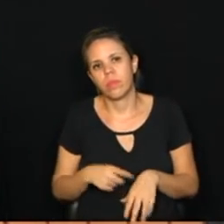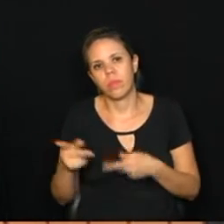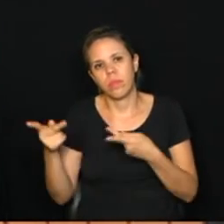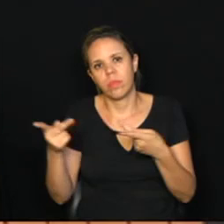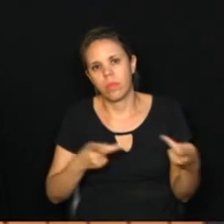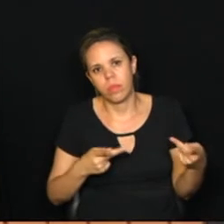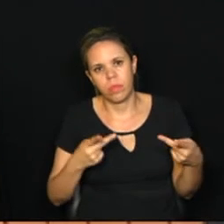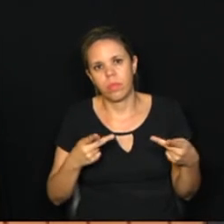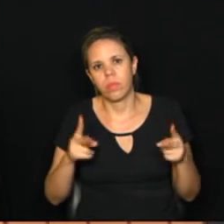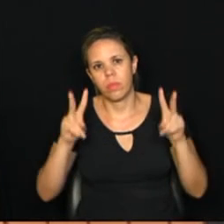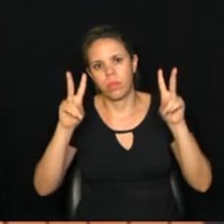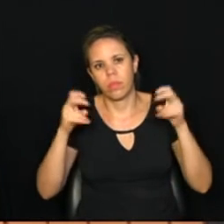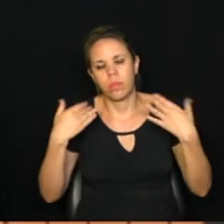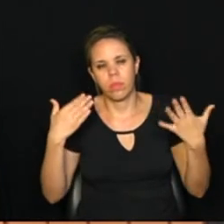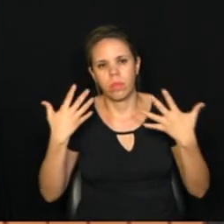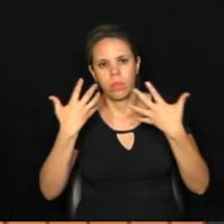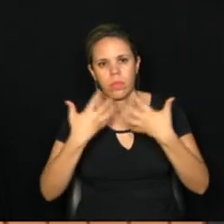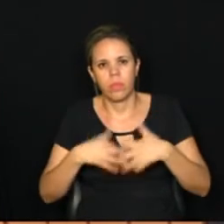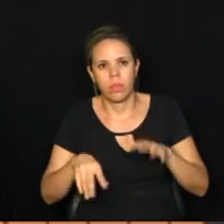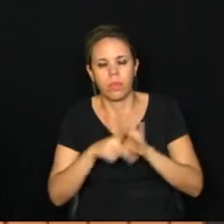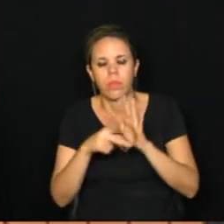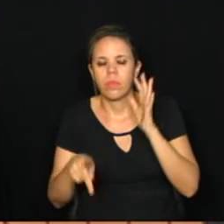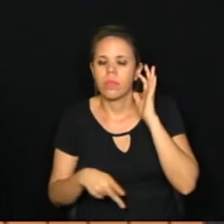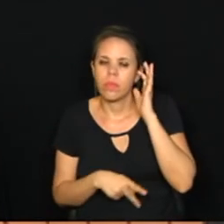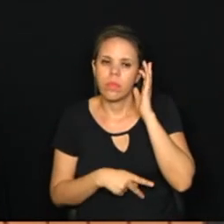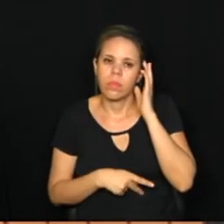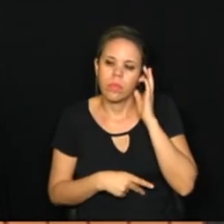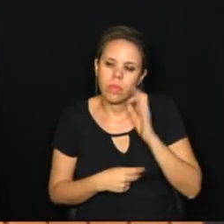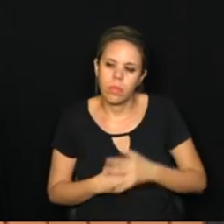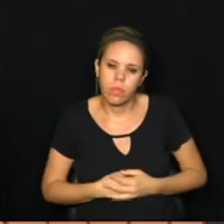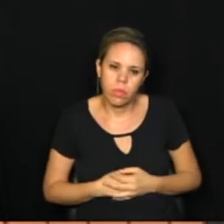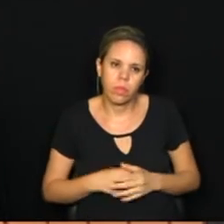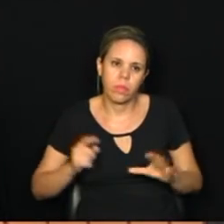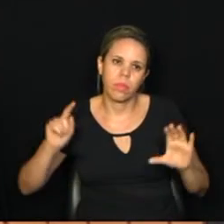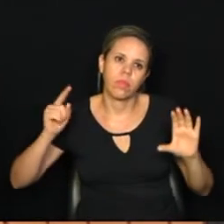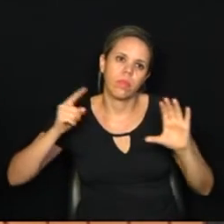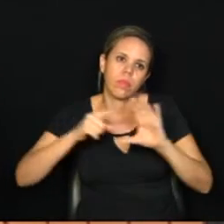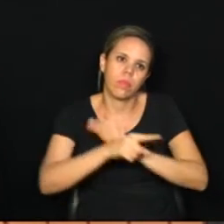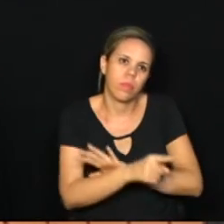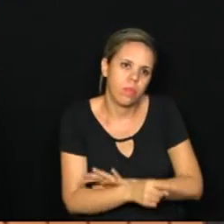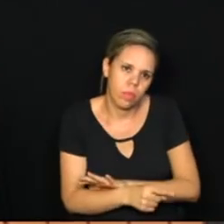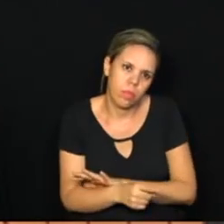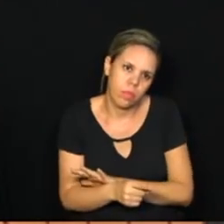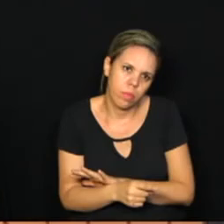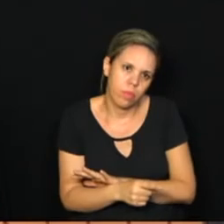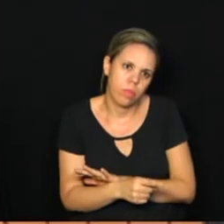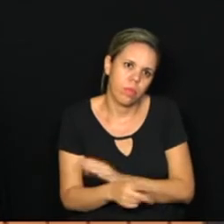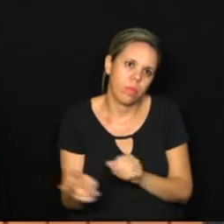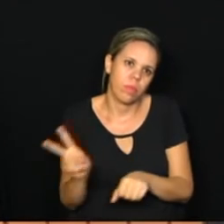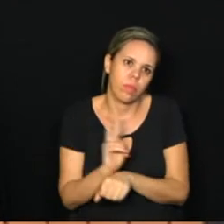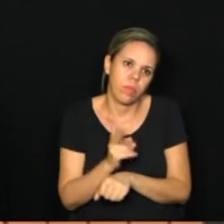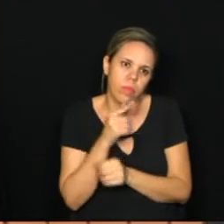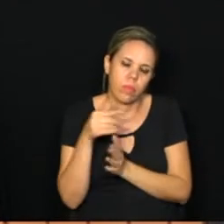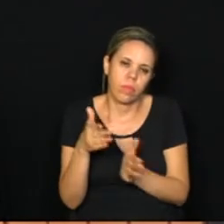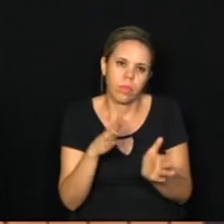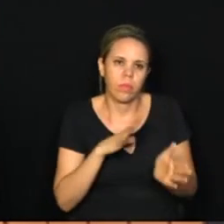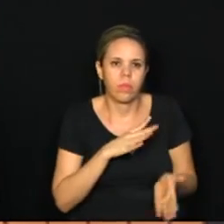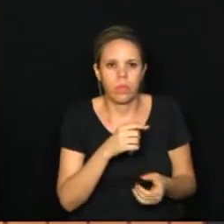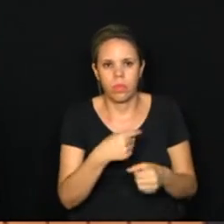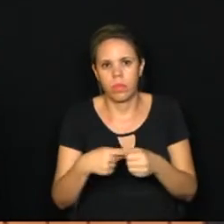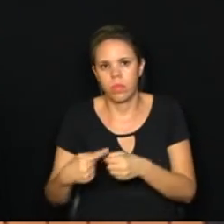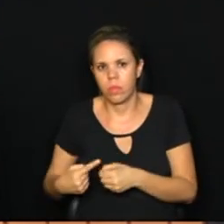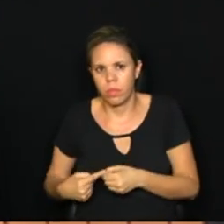debate específico, né, para aprofundar essa questão da segurança hídrica da nossa